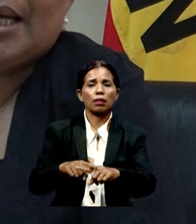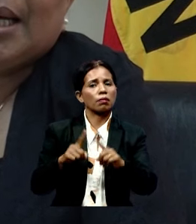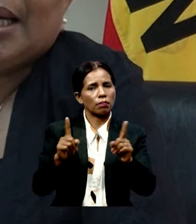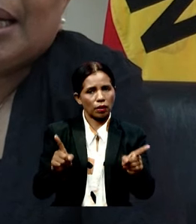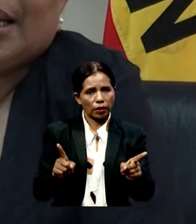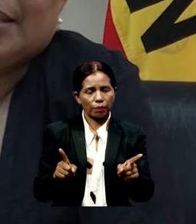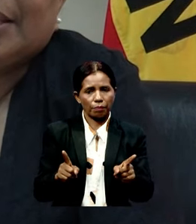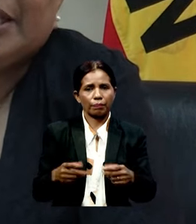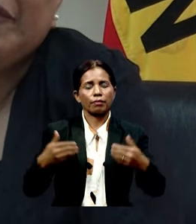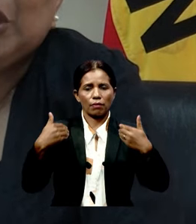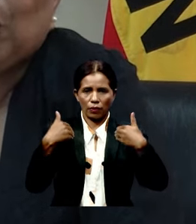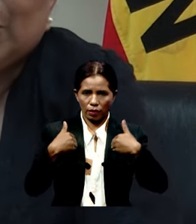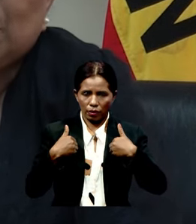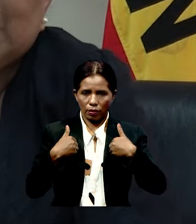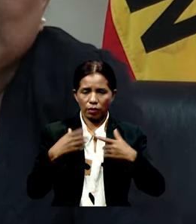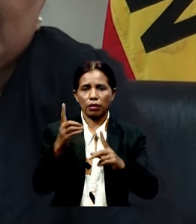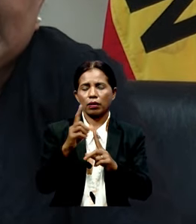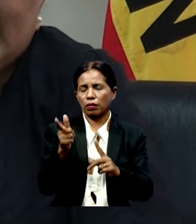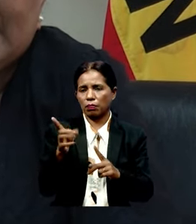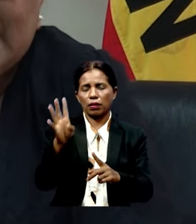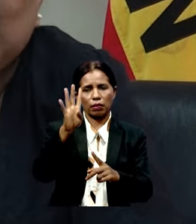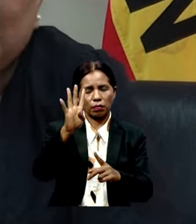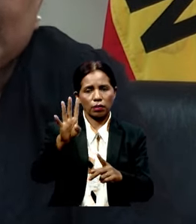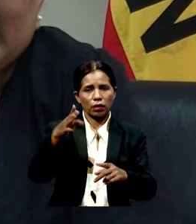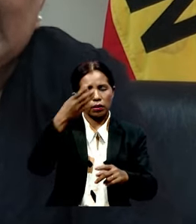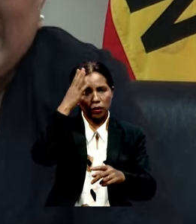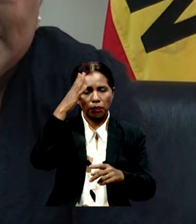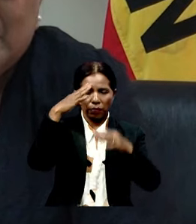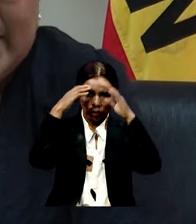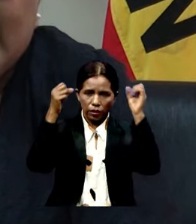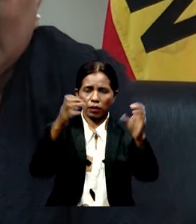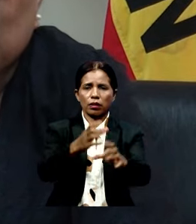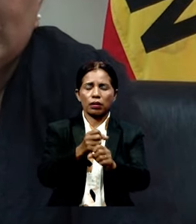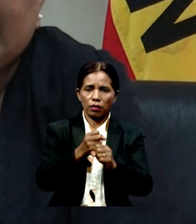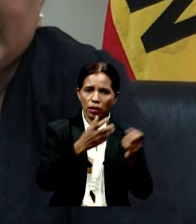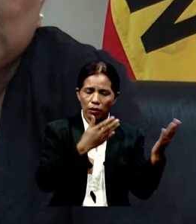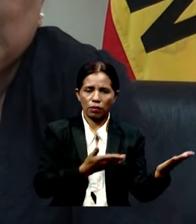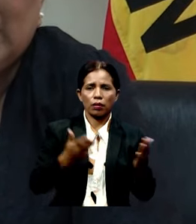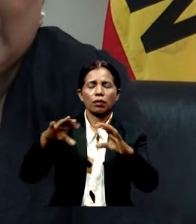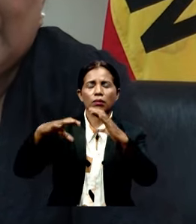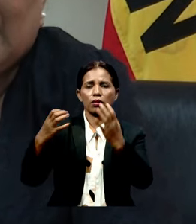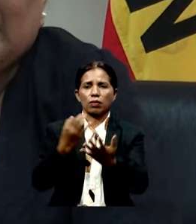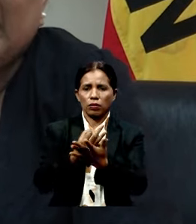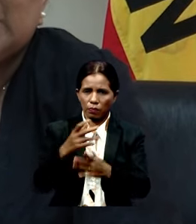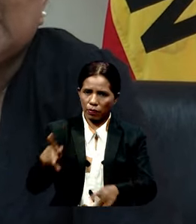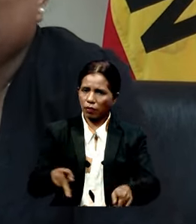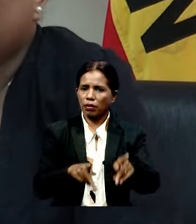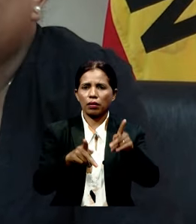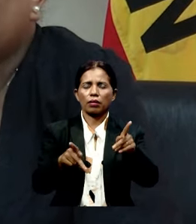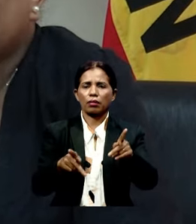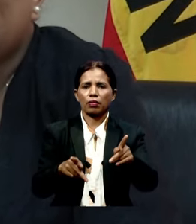iha dia 24 senhora presidente Simo e baixa Bahia Comissão Finanças Públicas